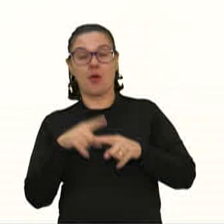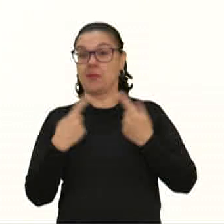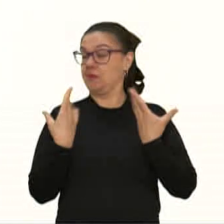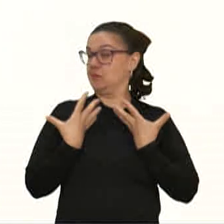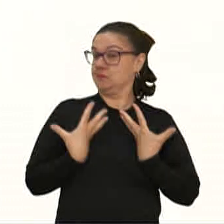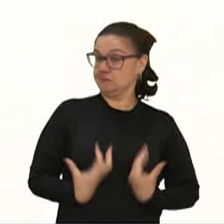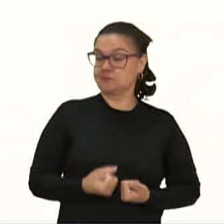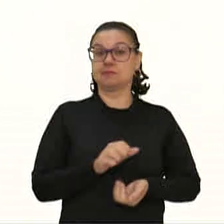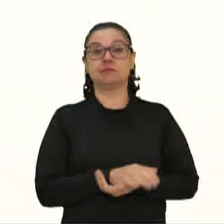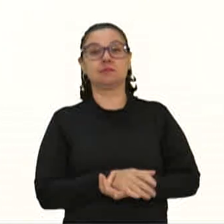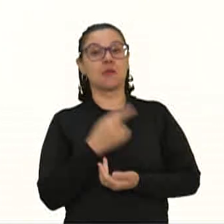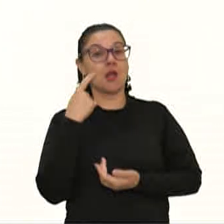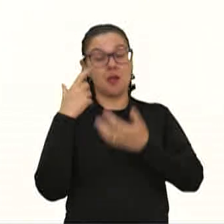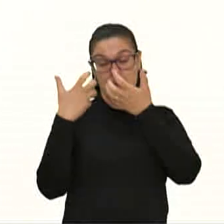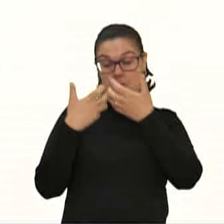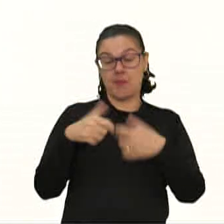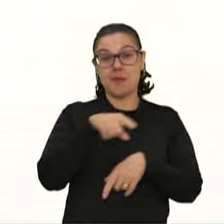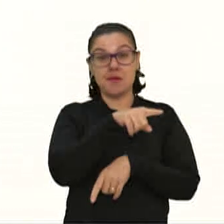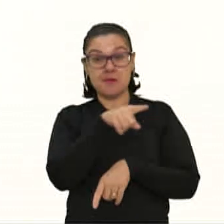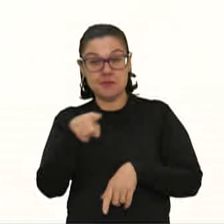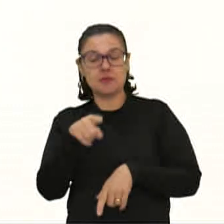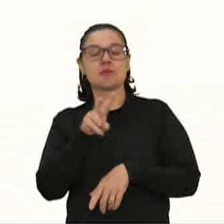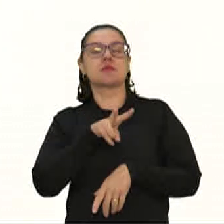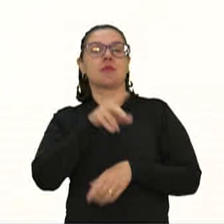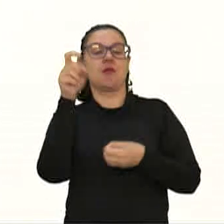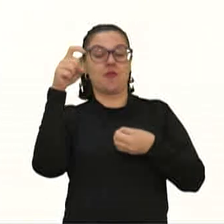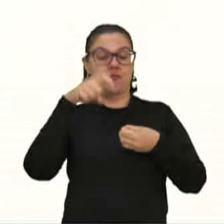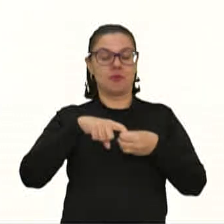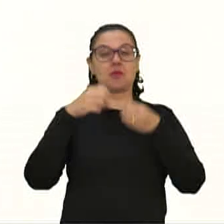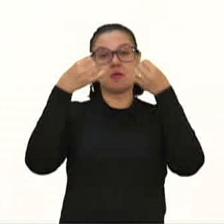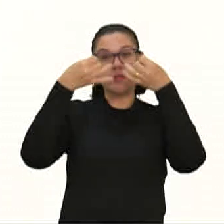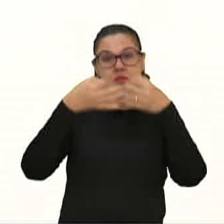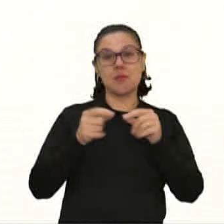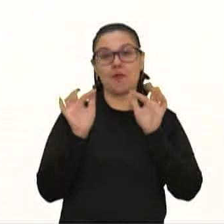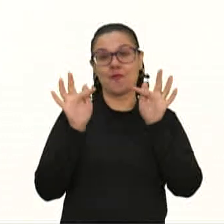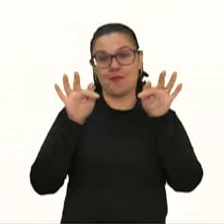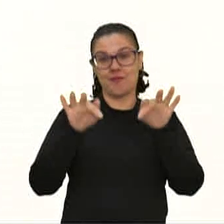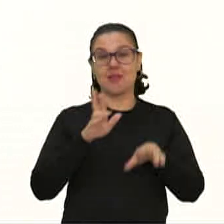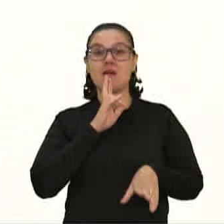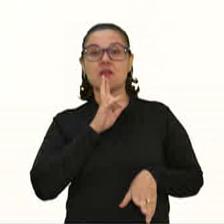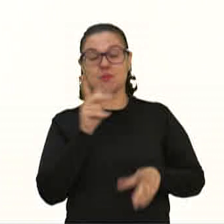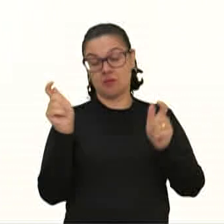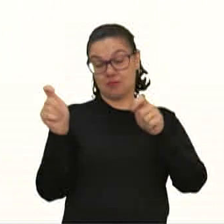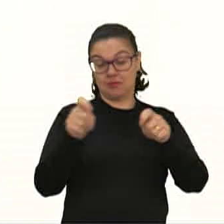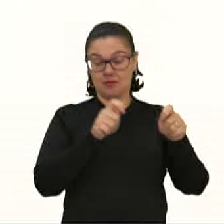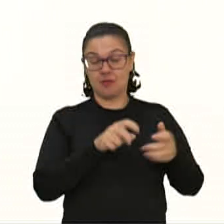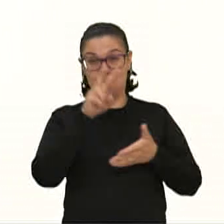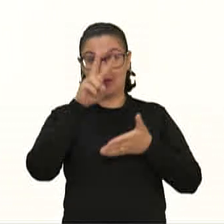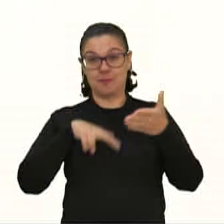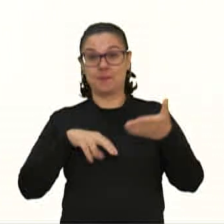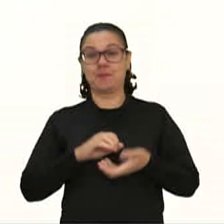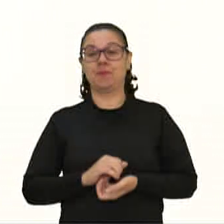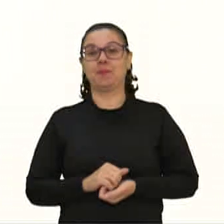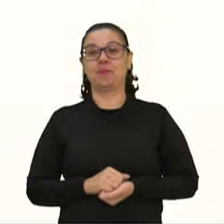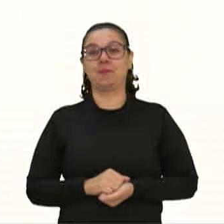fartos. Repensem aí um pouquinho o texto que eu já volto comentando com vocês as possibilidades de leitura.